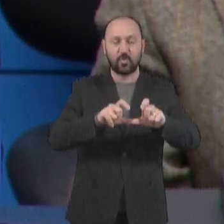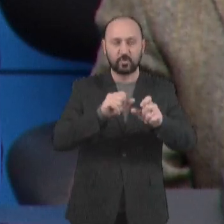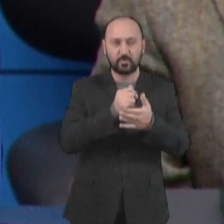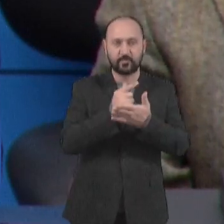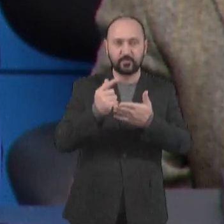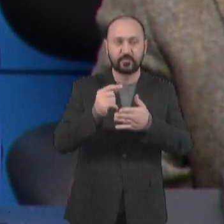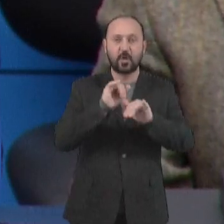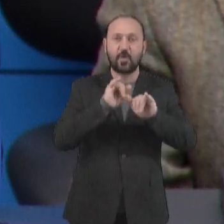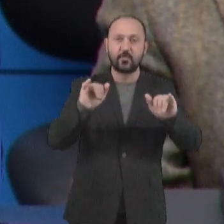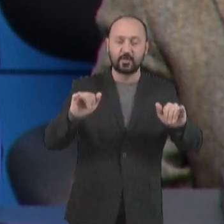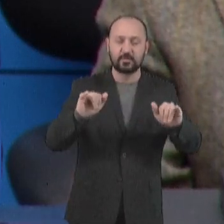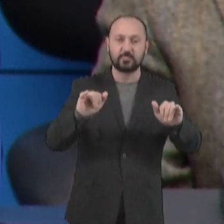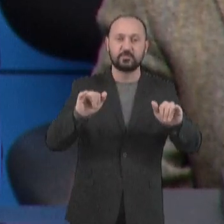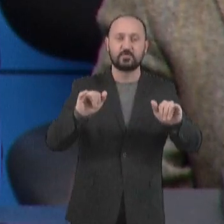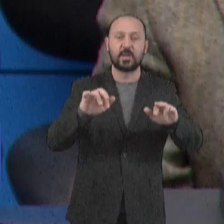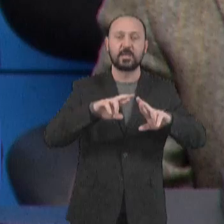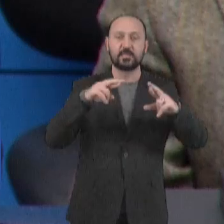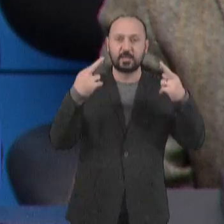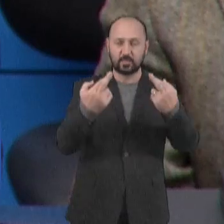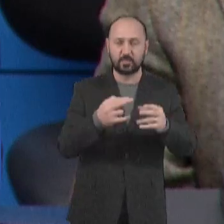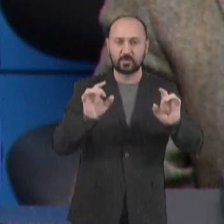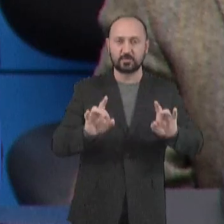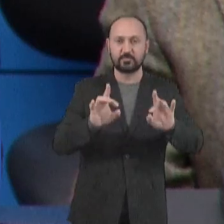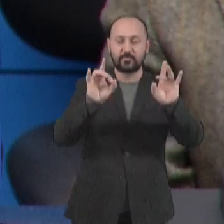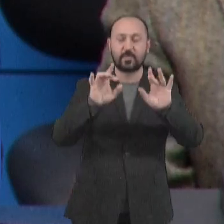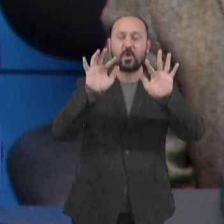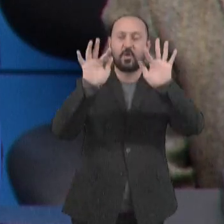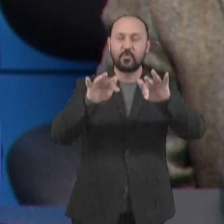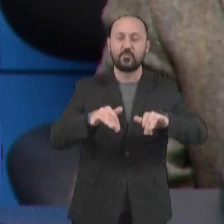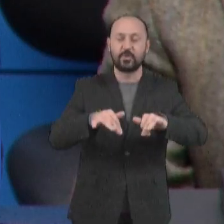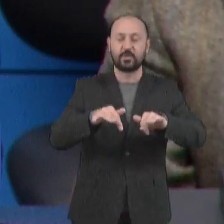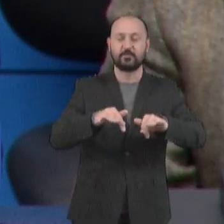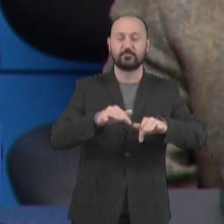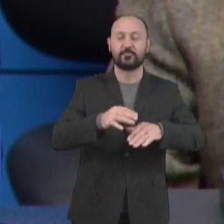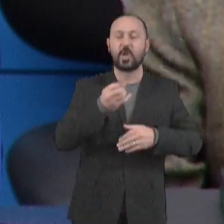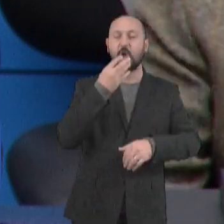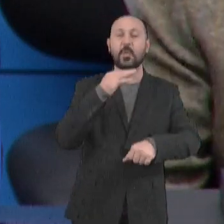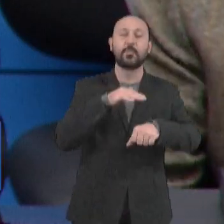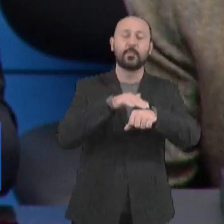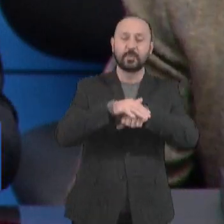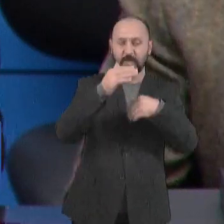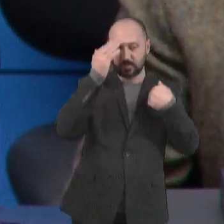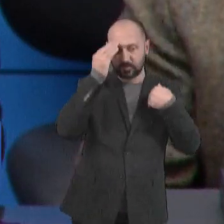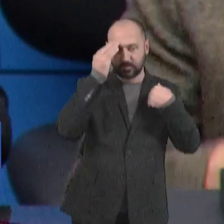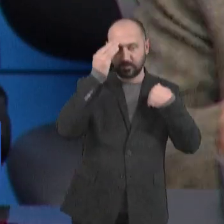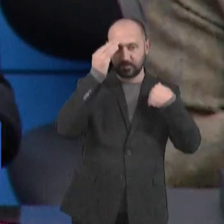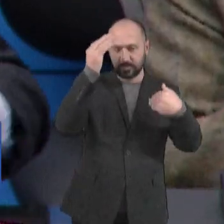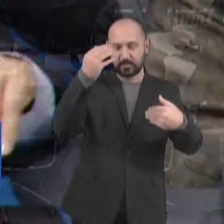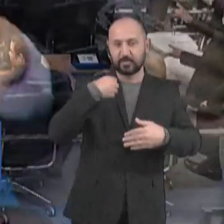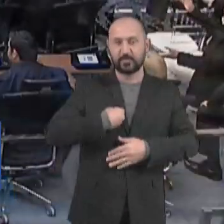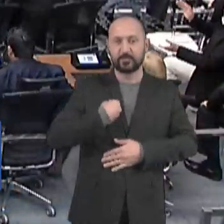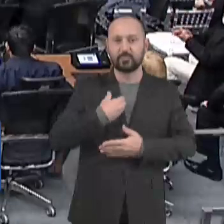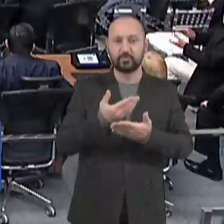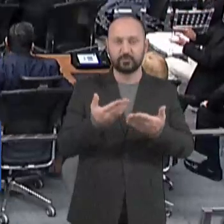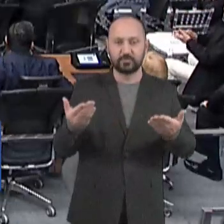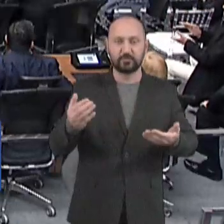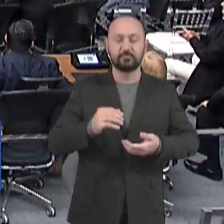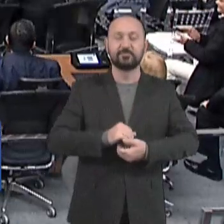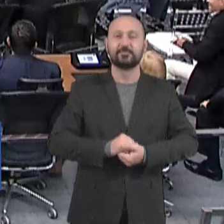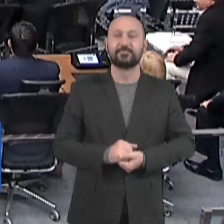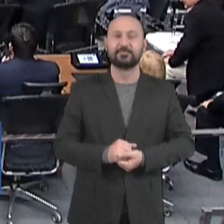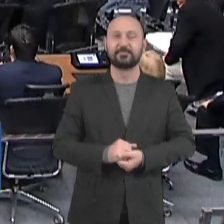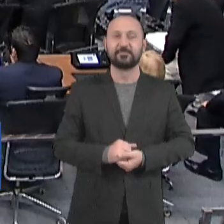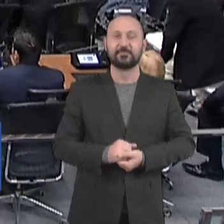oficial. Declaro, portanto, encerrada esta sessão solene. Boa noite, muito obrigado pela presença de todos.